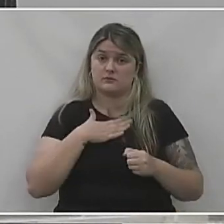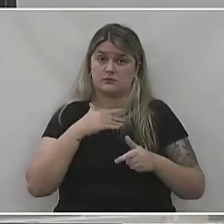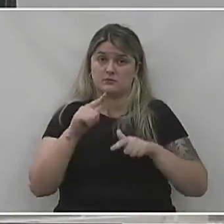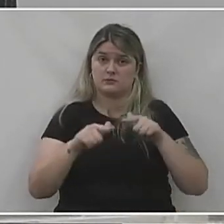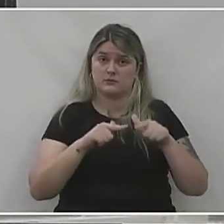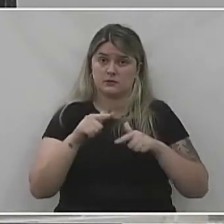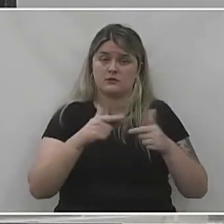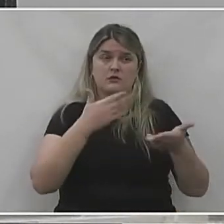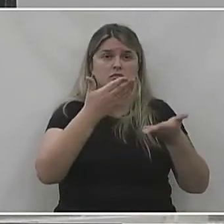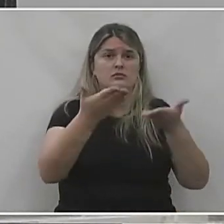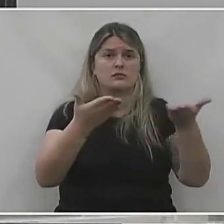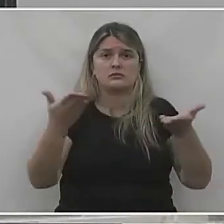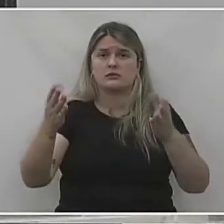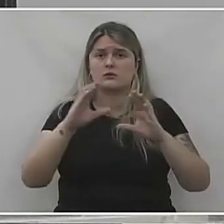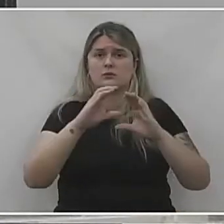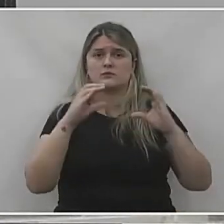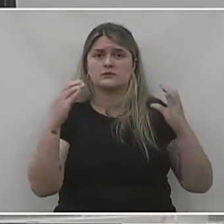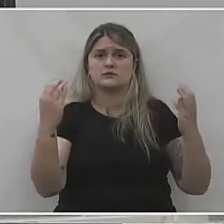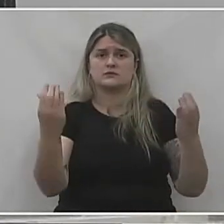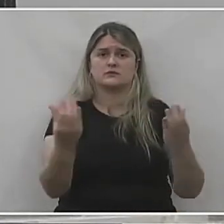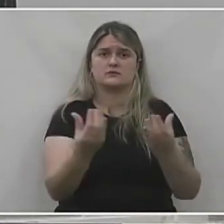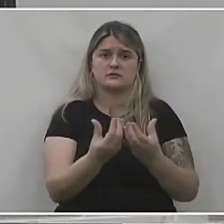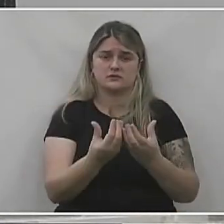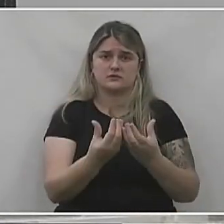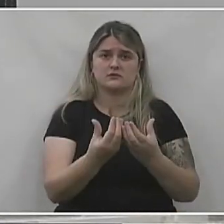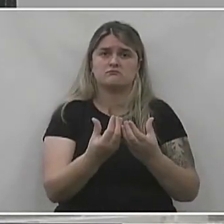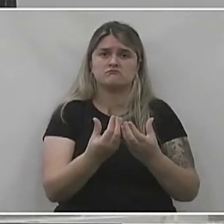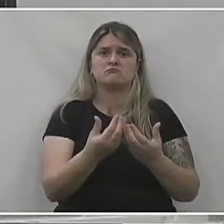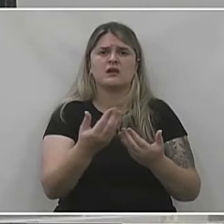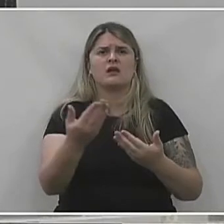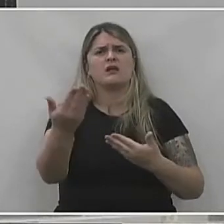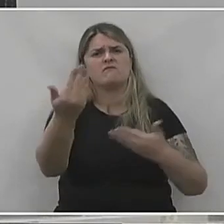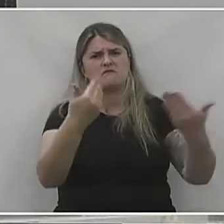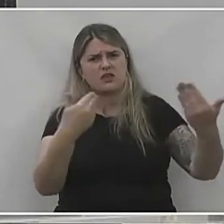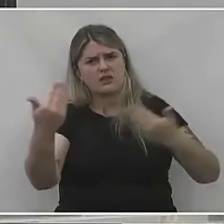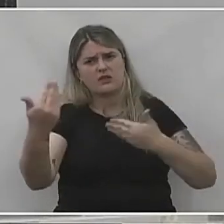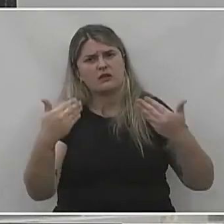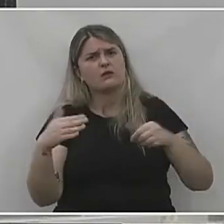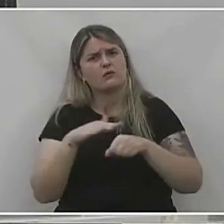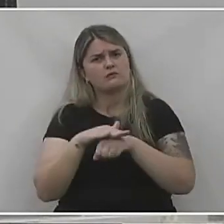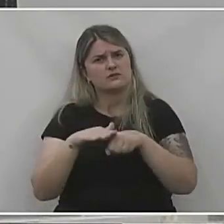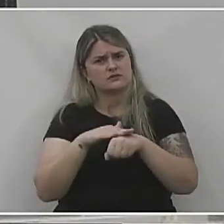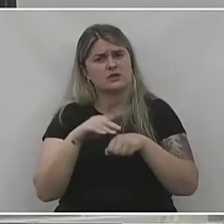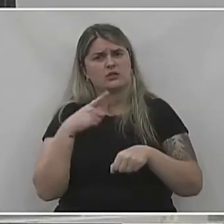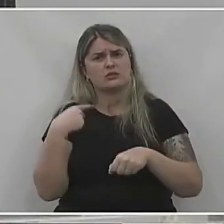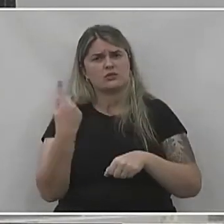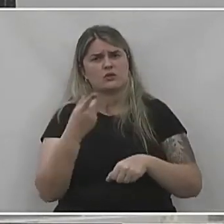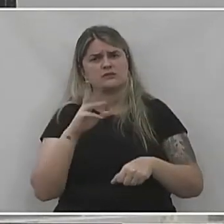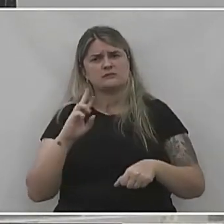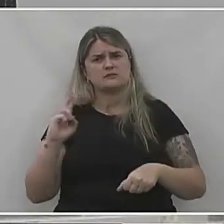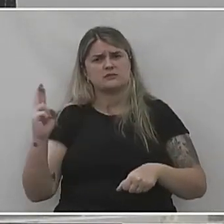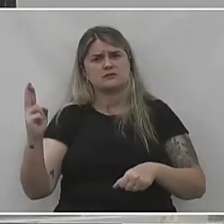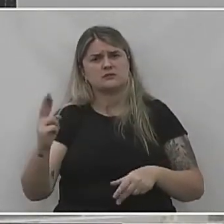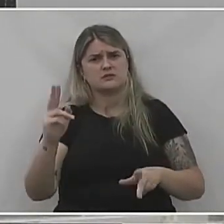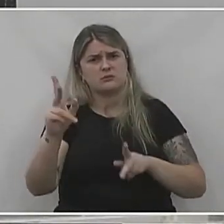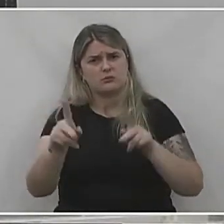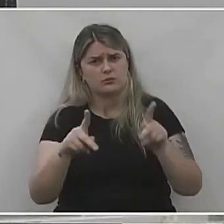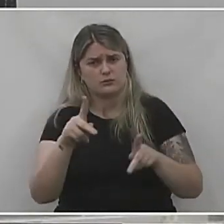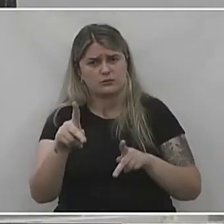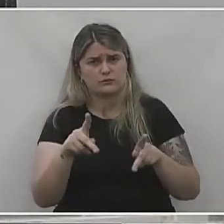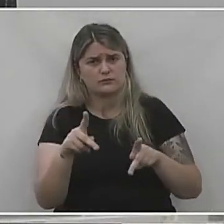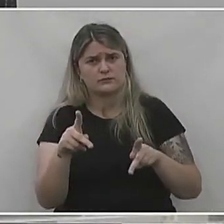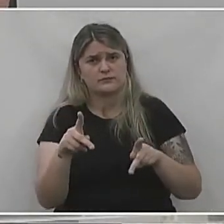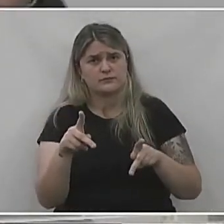meu trabalho atender a toda a comunidade que traz em suas demandas para nós que somos representantes do povo